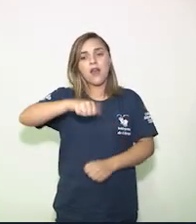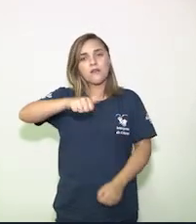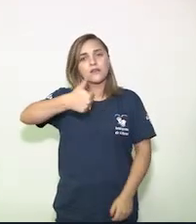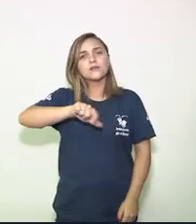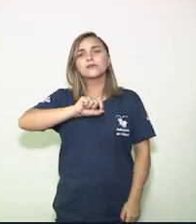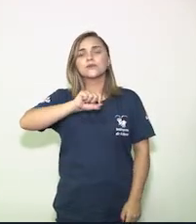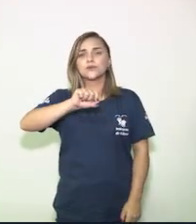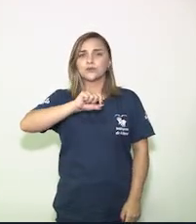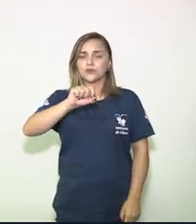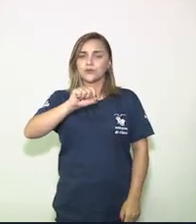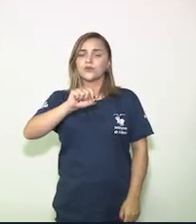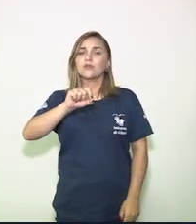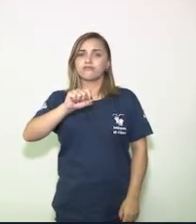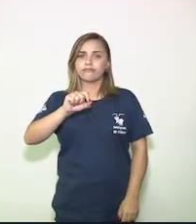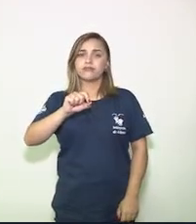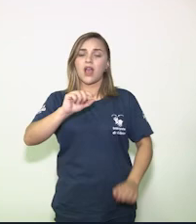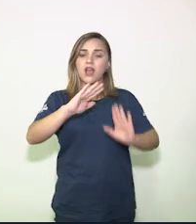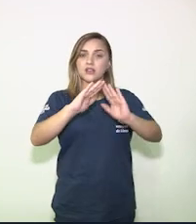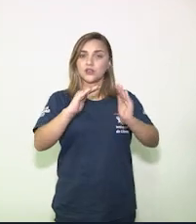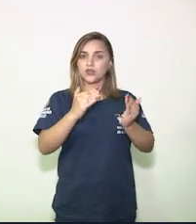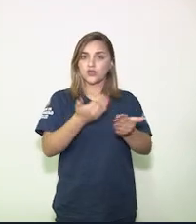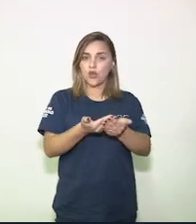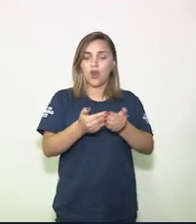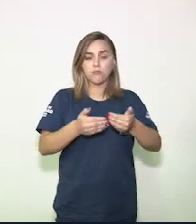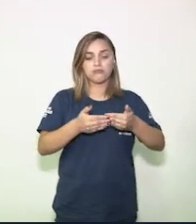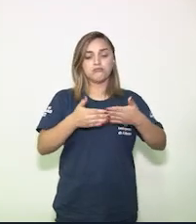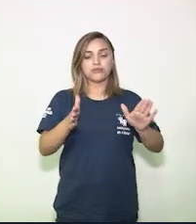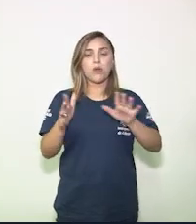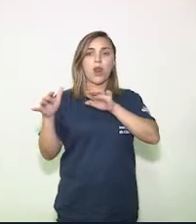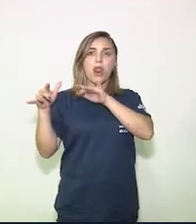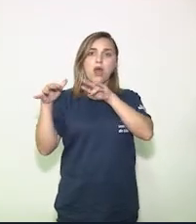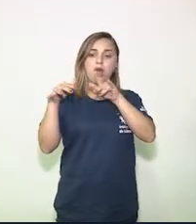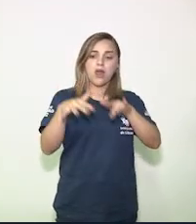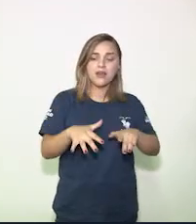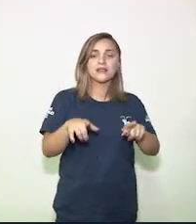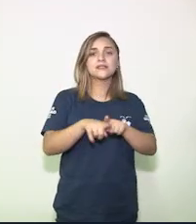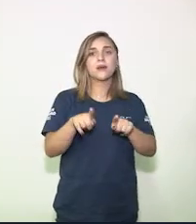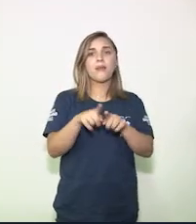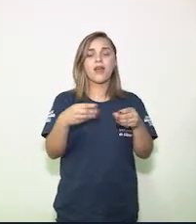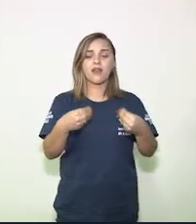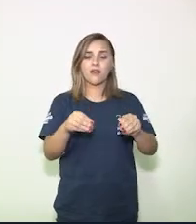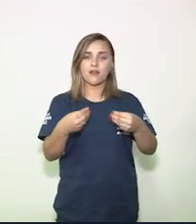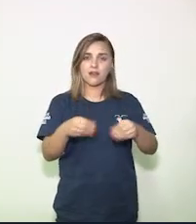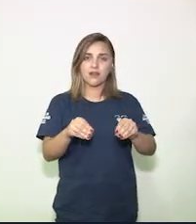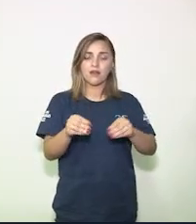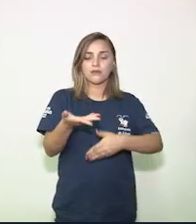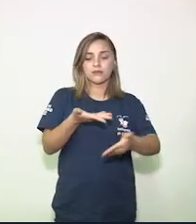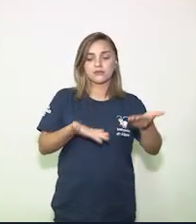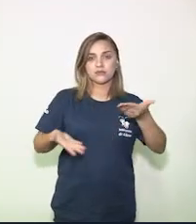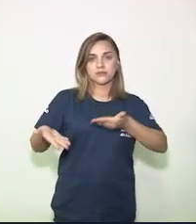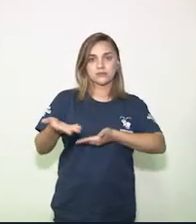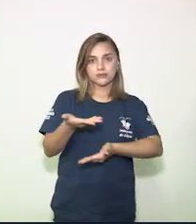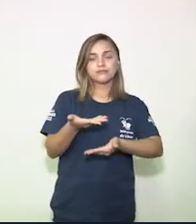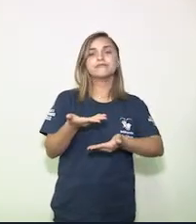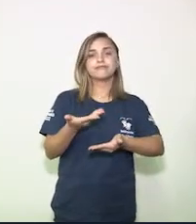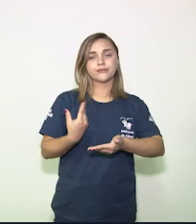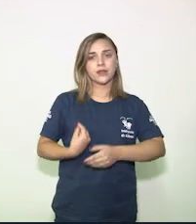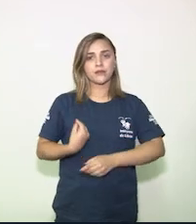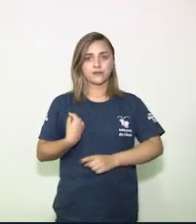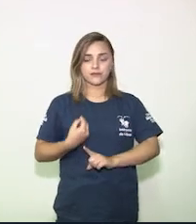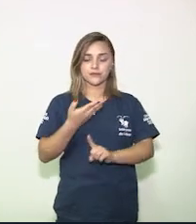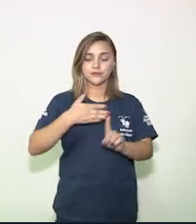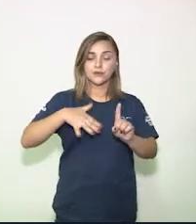ele avaliava o retorno das escolas, o retorno e a flexibilização do convívio social.